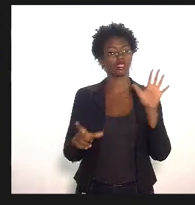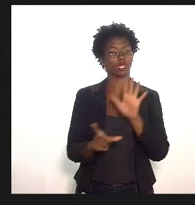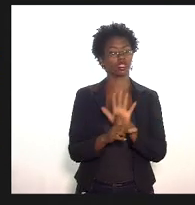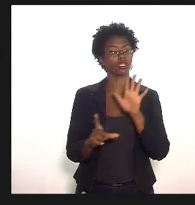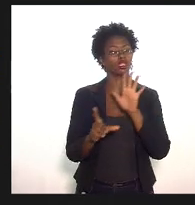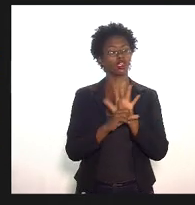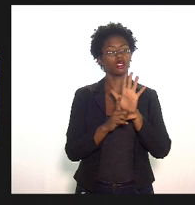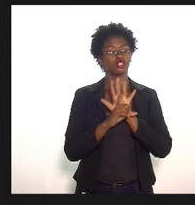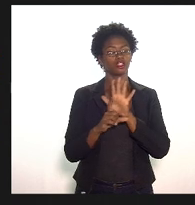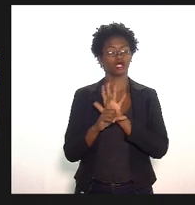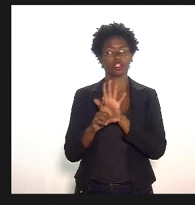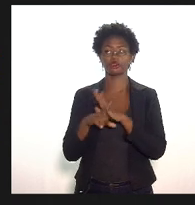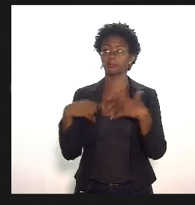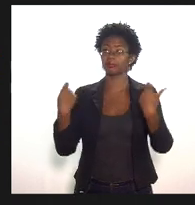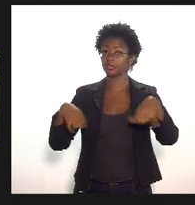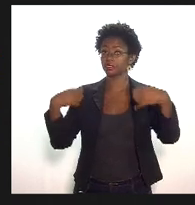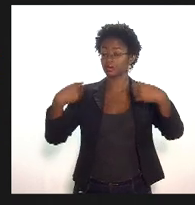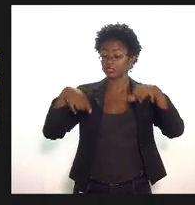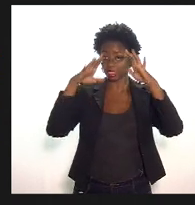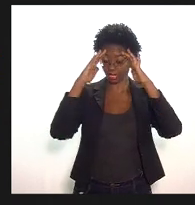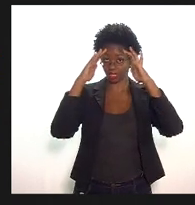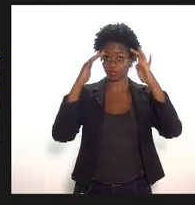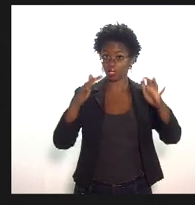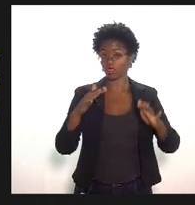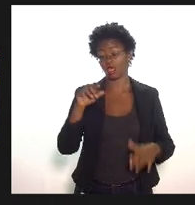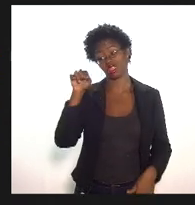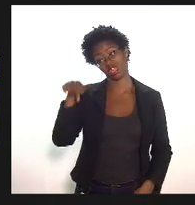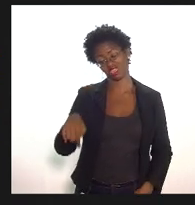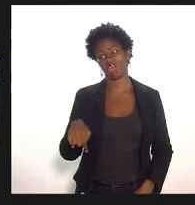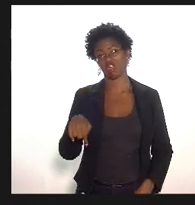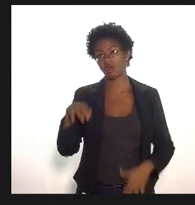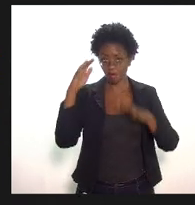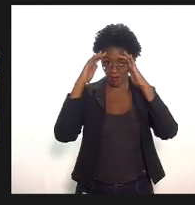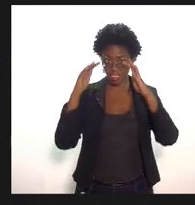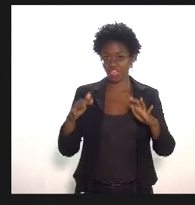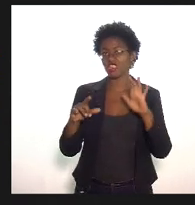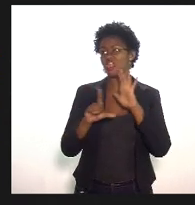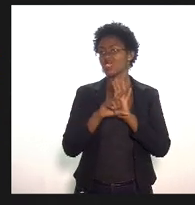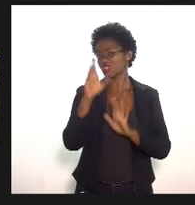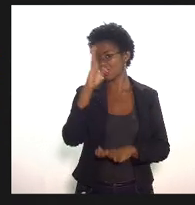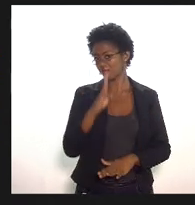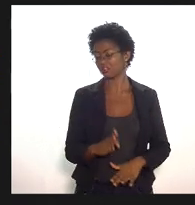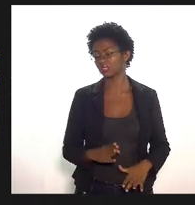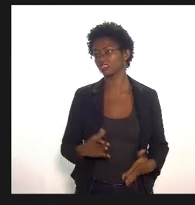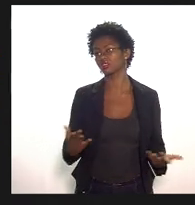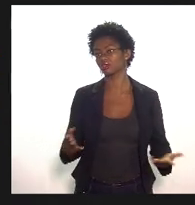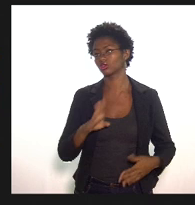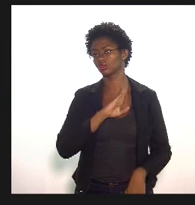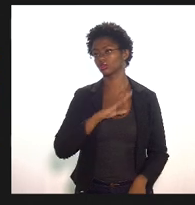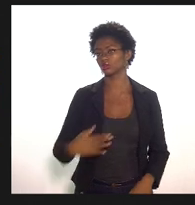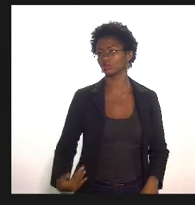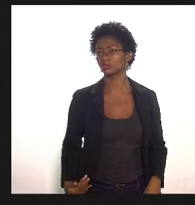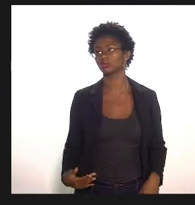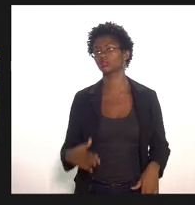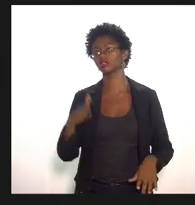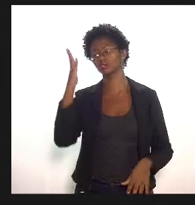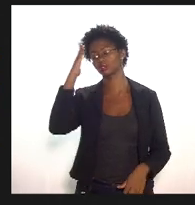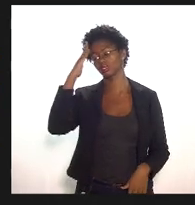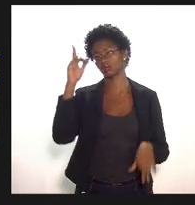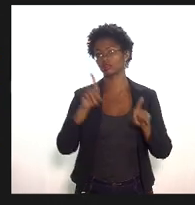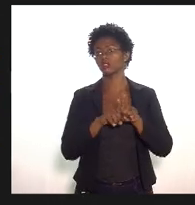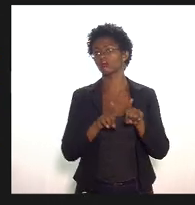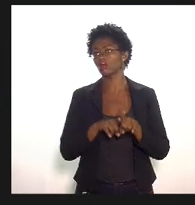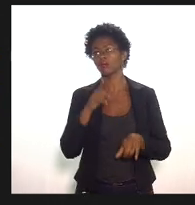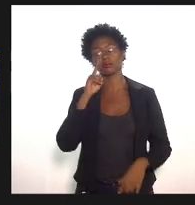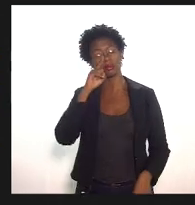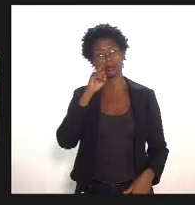ser respeitada é a legislação brasileira. E existe, o governo sabe o risco, inclusive, da